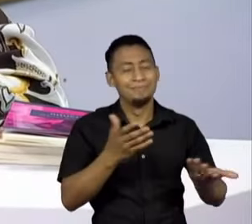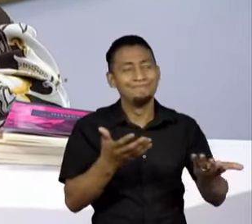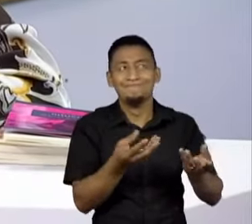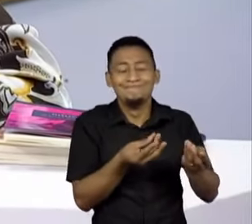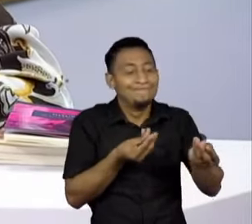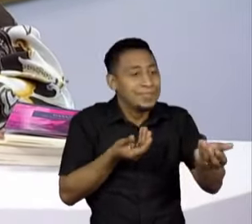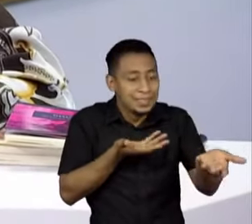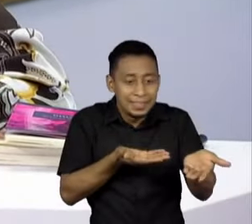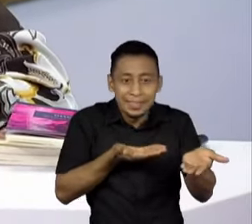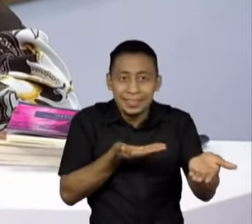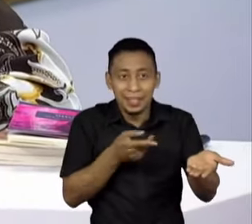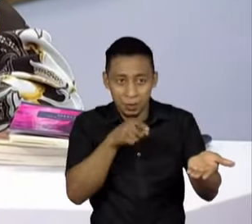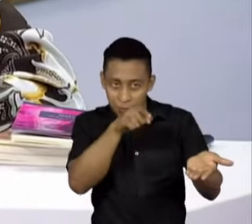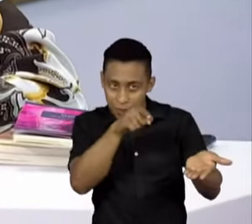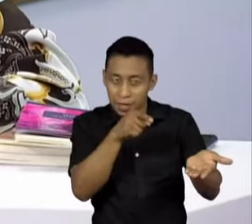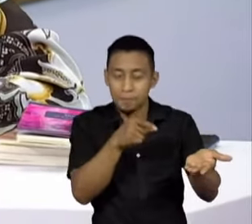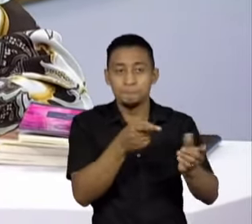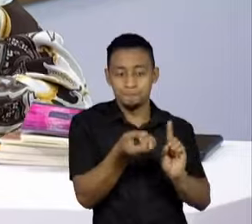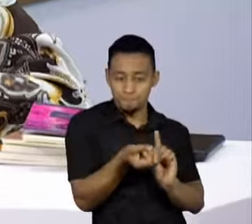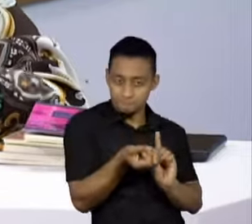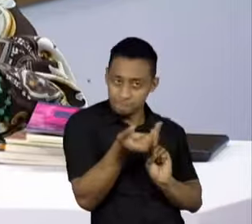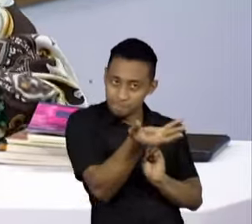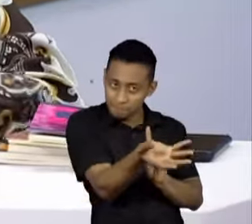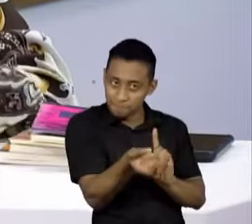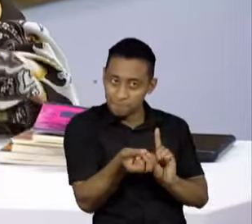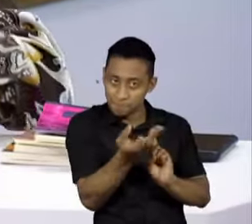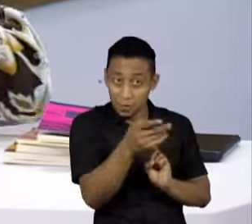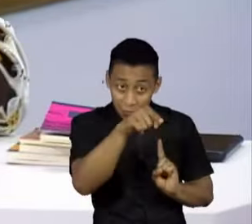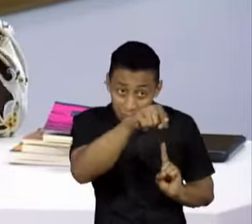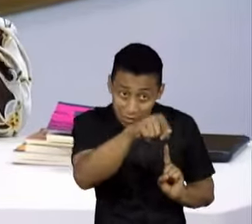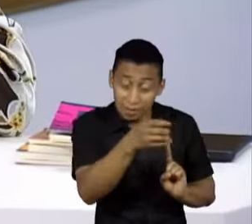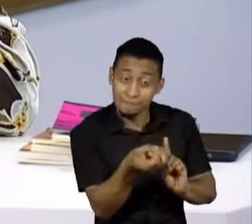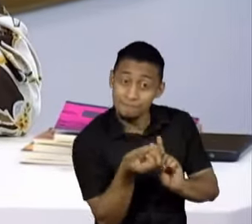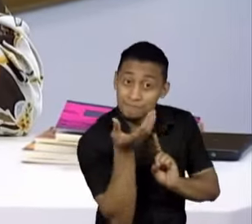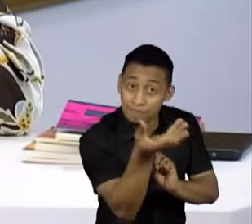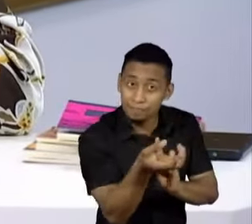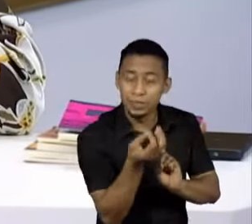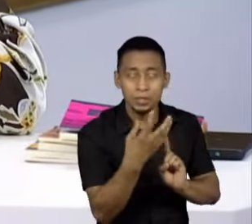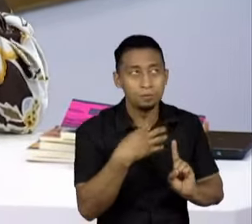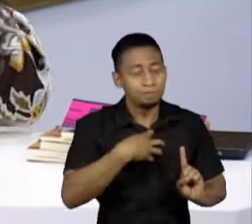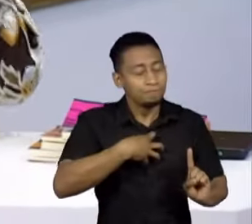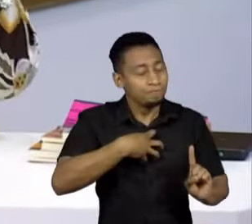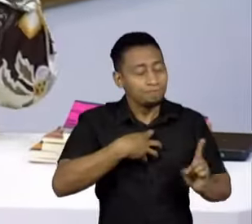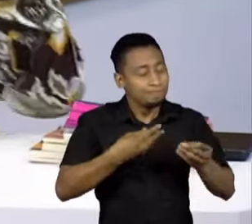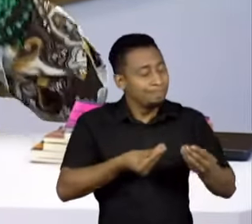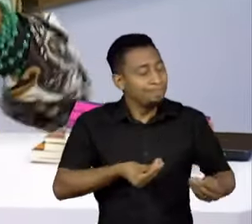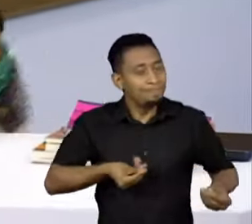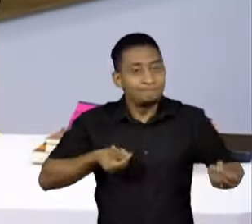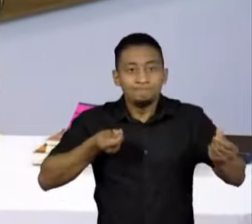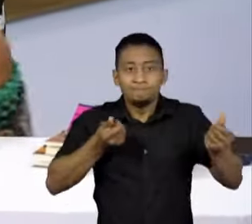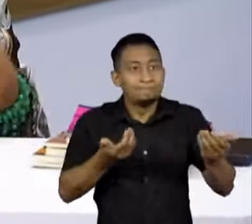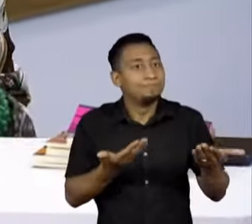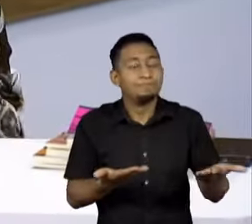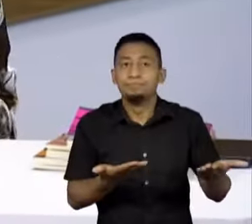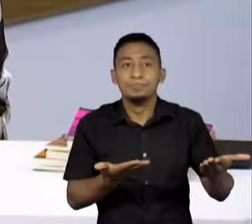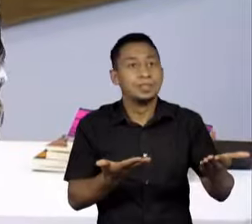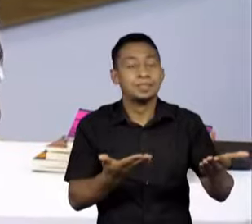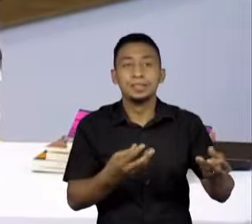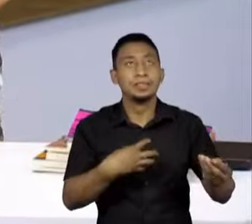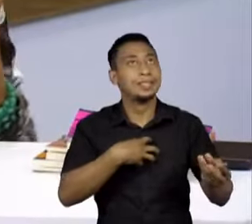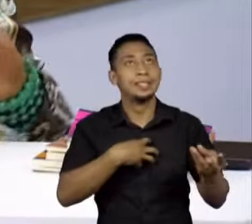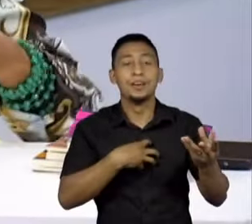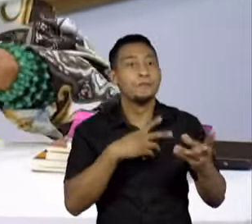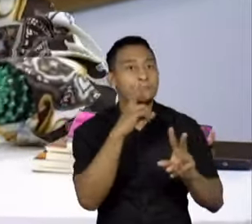ternura na sua poética, que é também dona da sua prosa, muito grande, muito, muito,